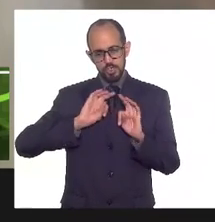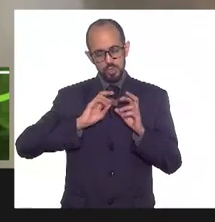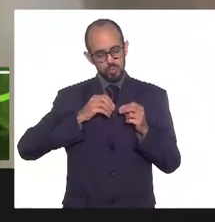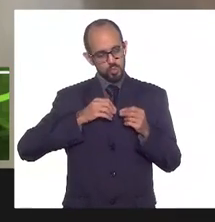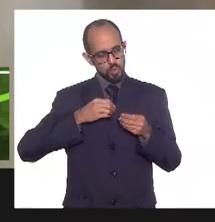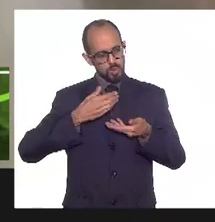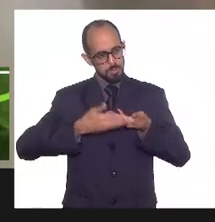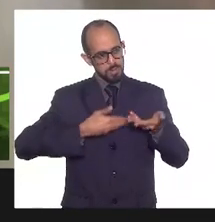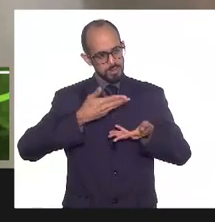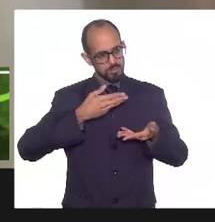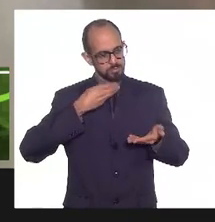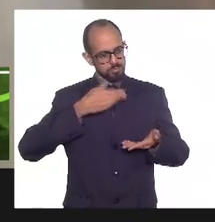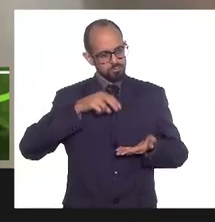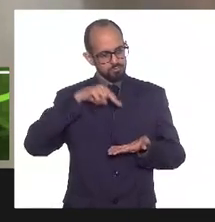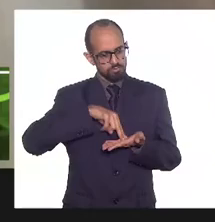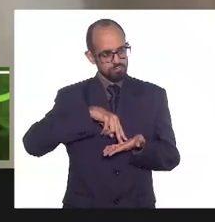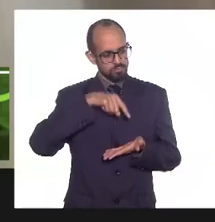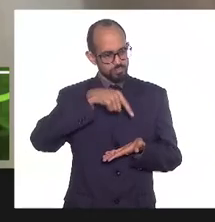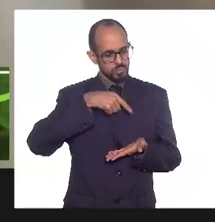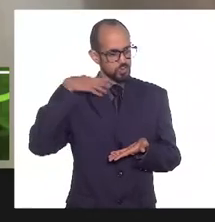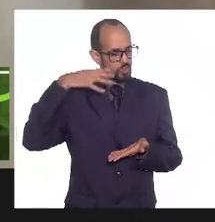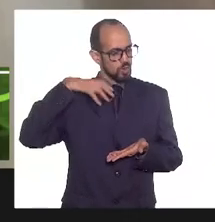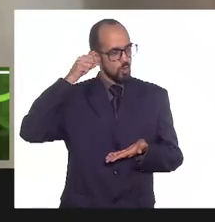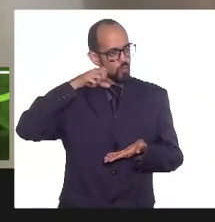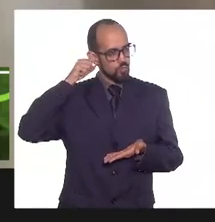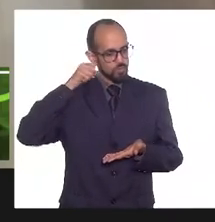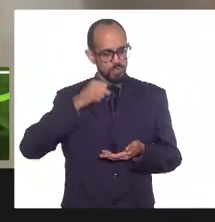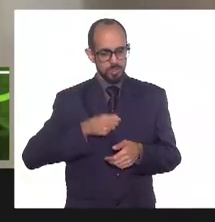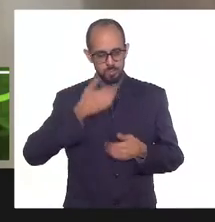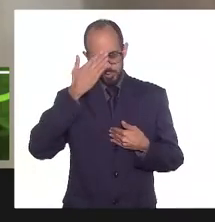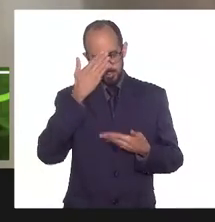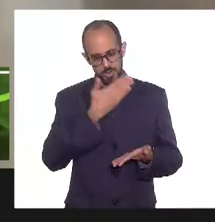aqui tá bom que vocês me passaram muito obrigado